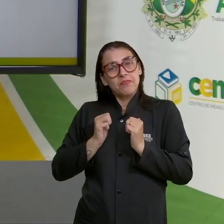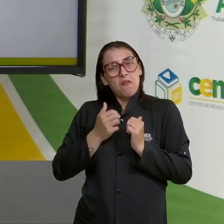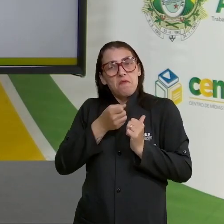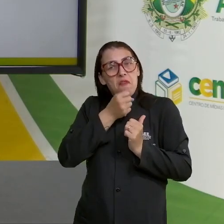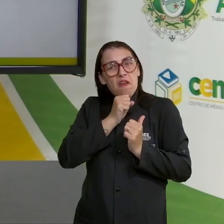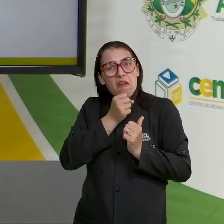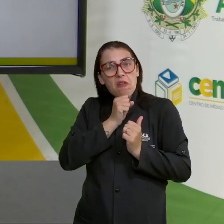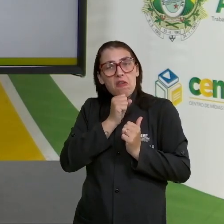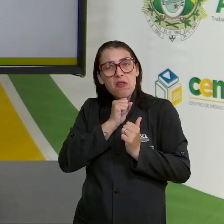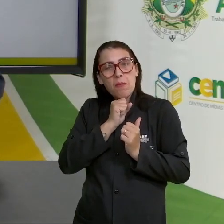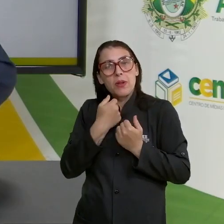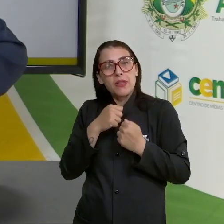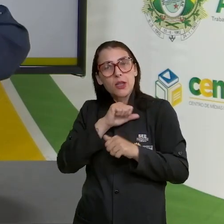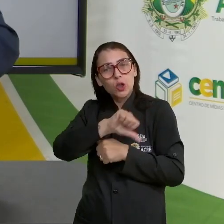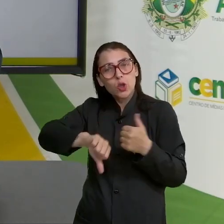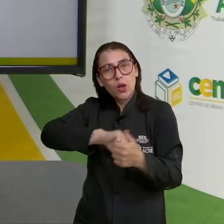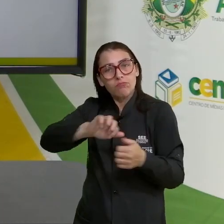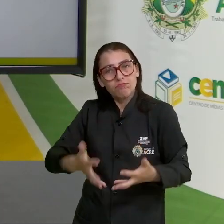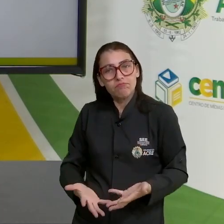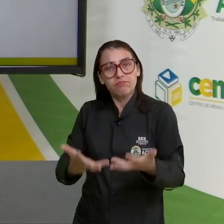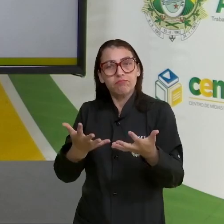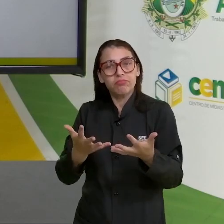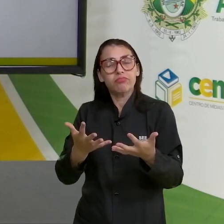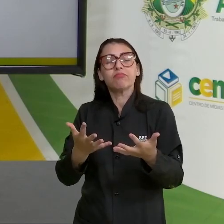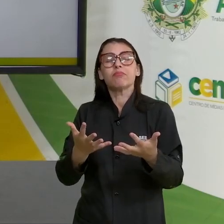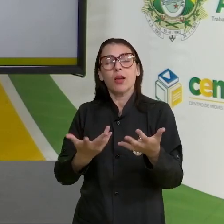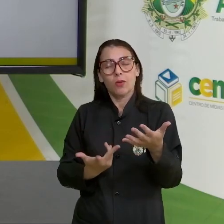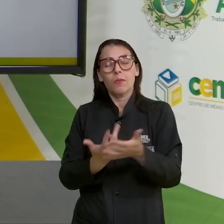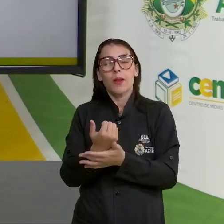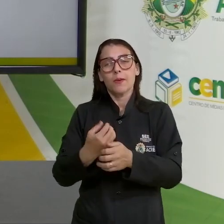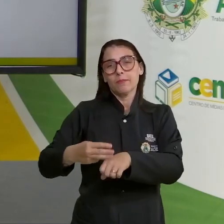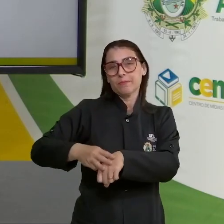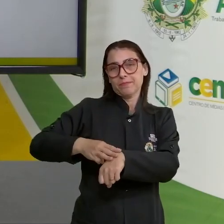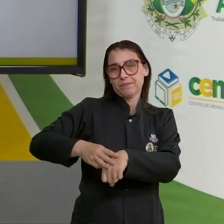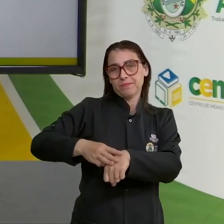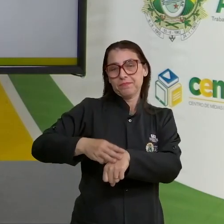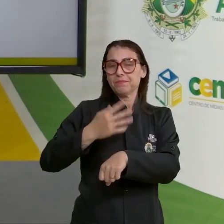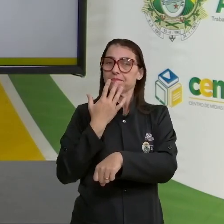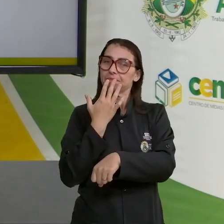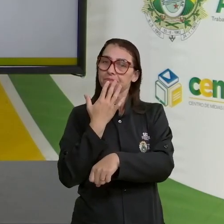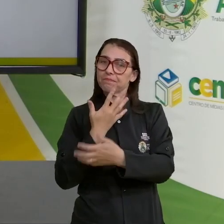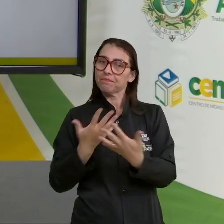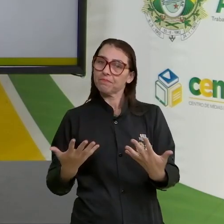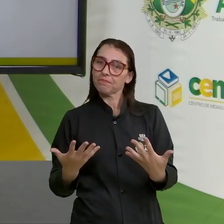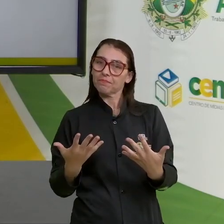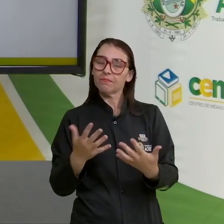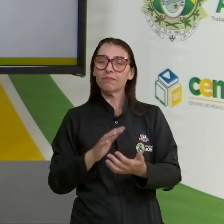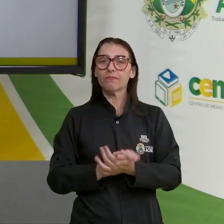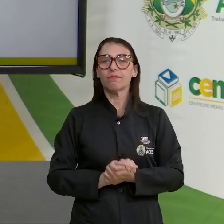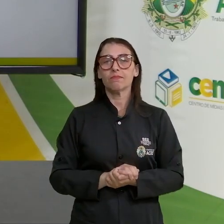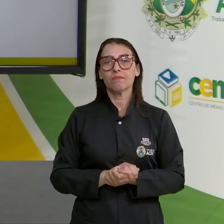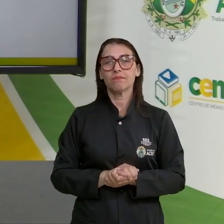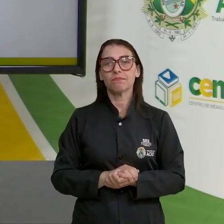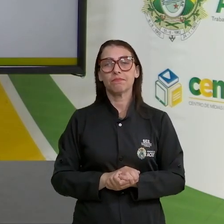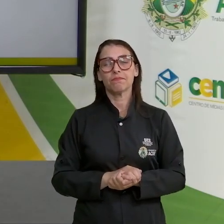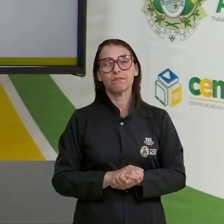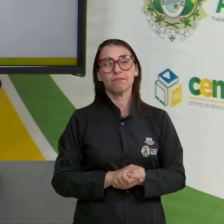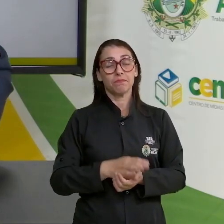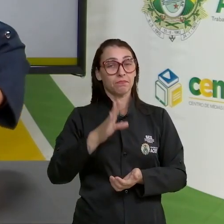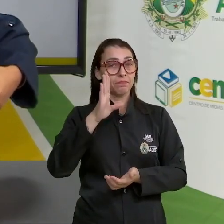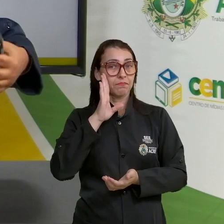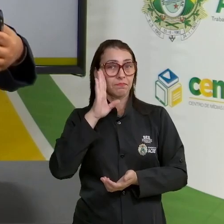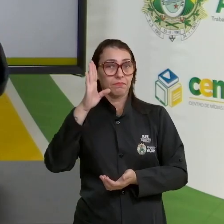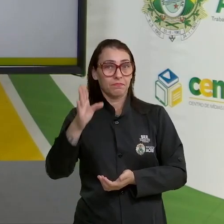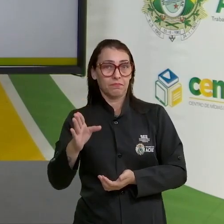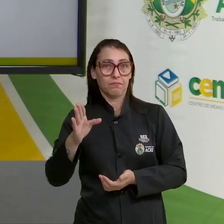ultrapassada. Então ela vai ser impulsionada a comprar determinada roupa na cor marrom,